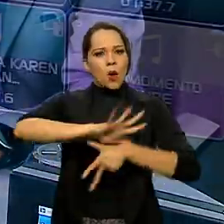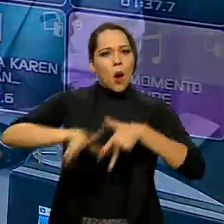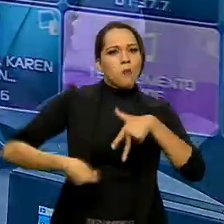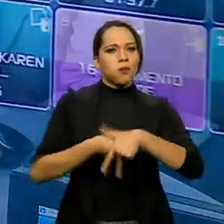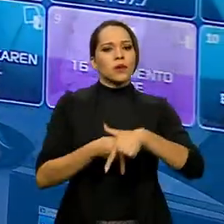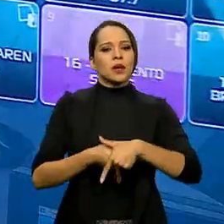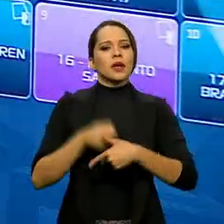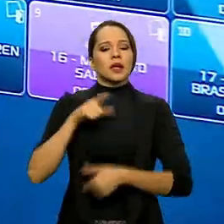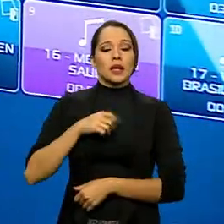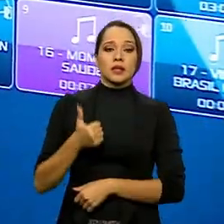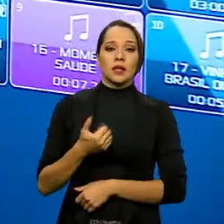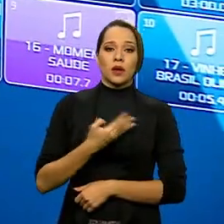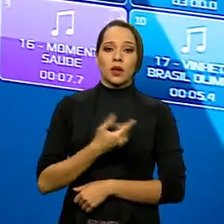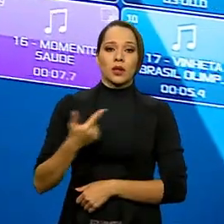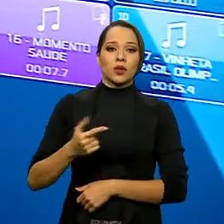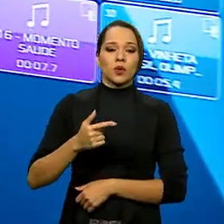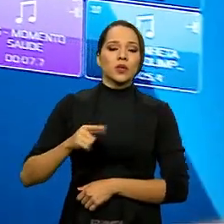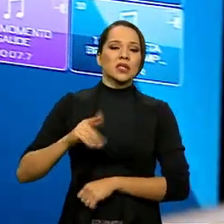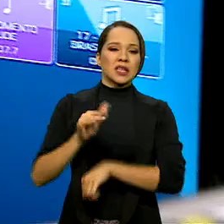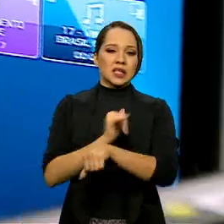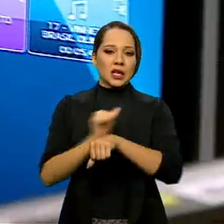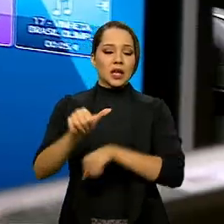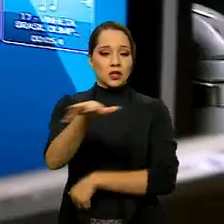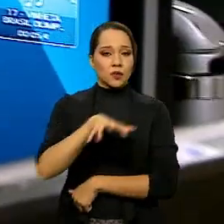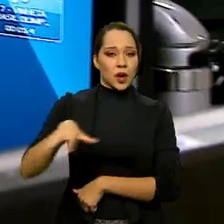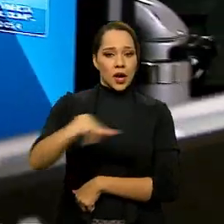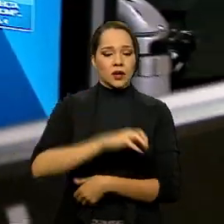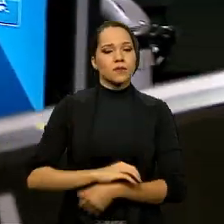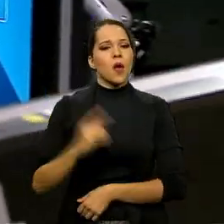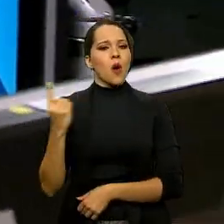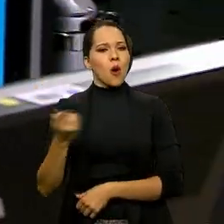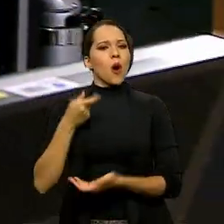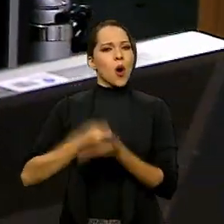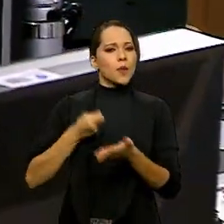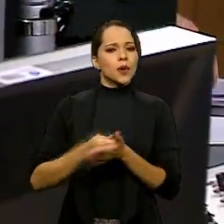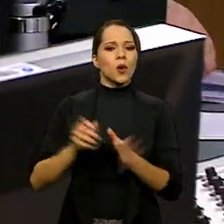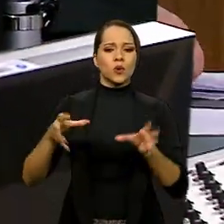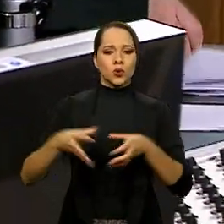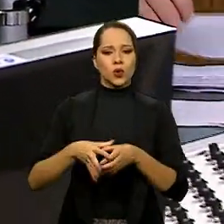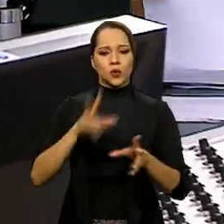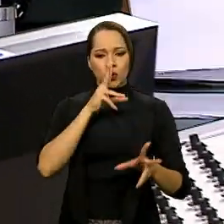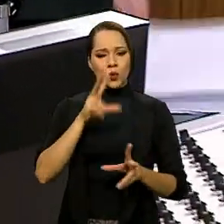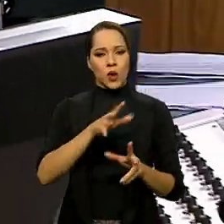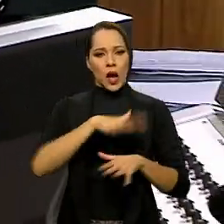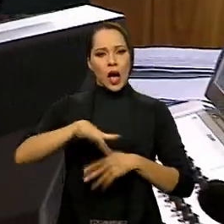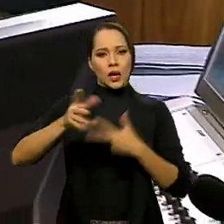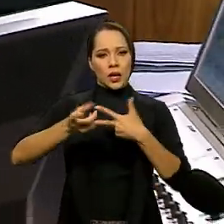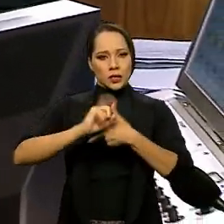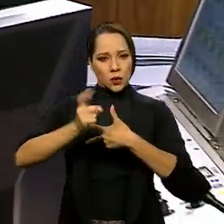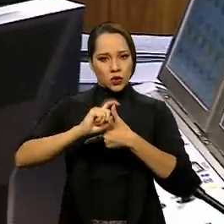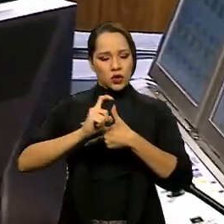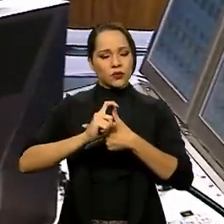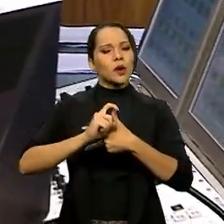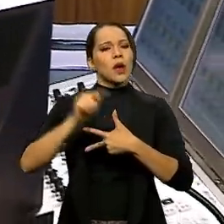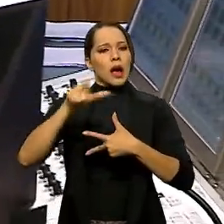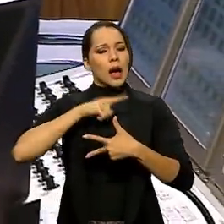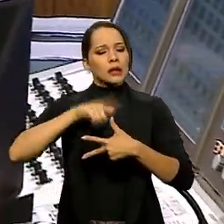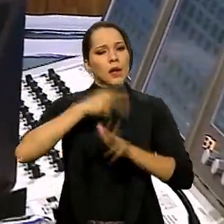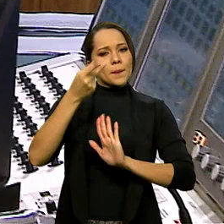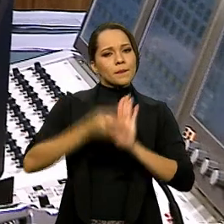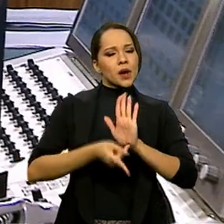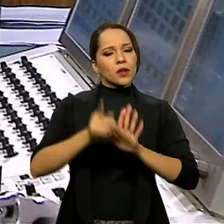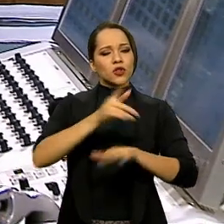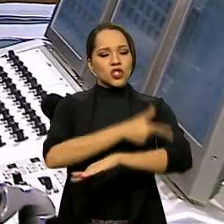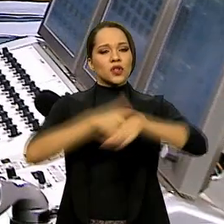que prevê 142 ações para a área. Uma delas obrigou os órgãos do Poder Executivo Federal a terem planos